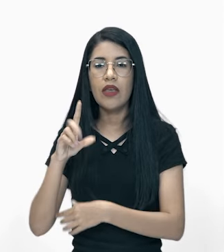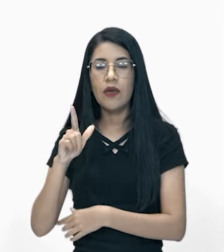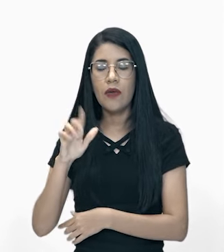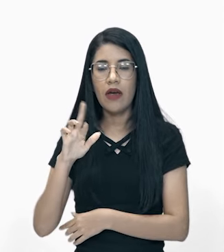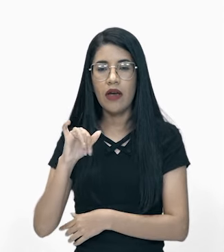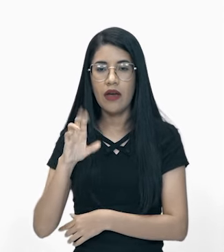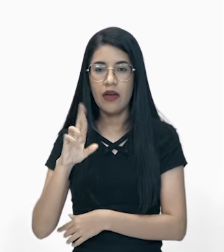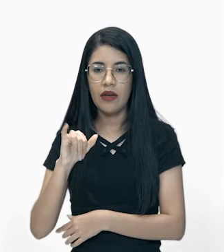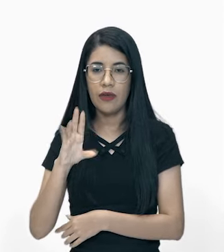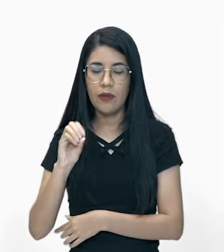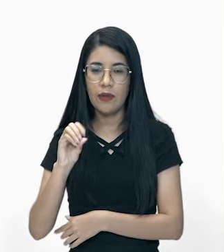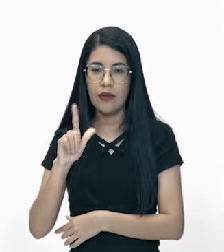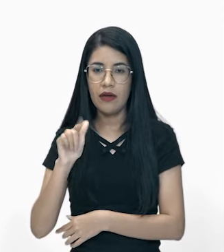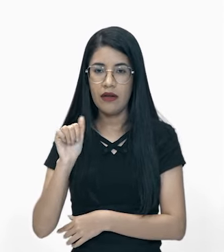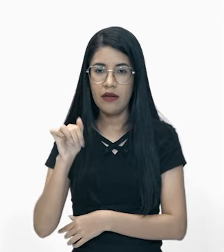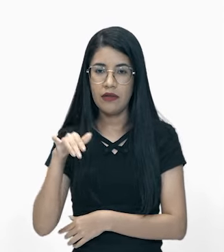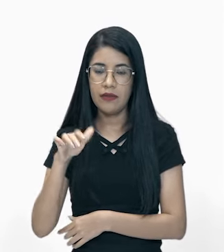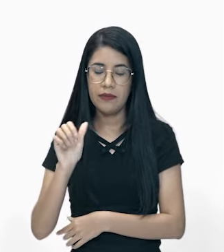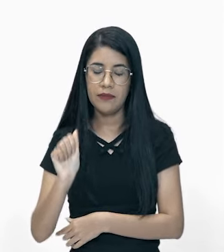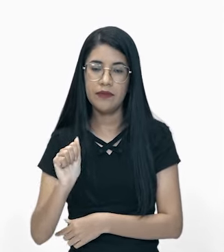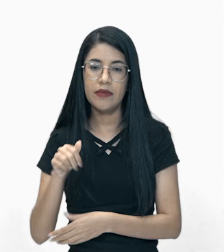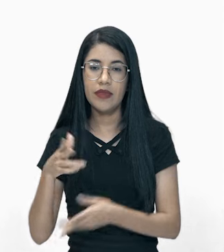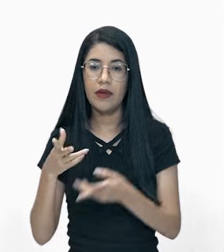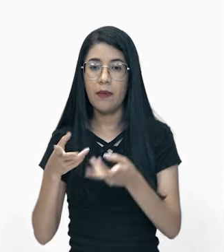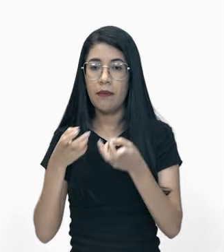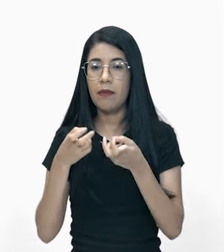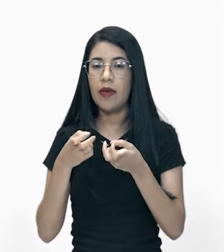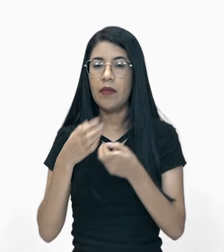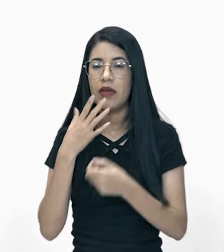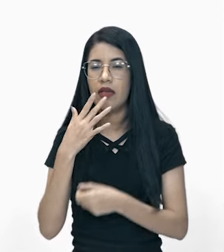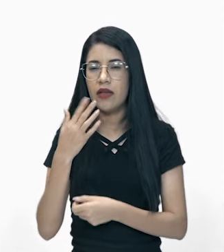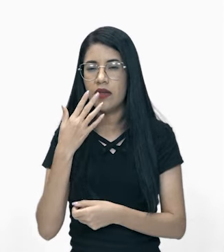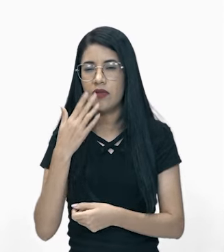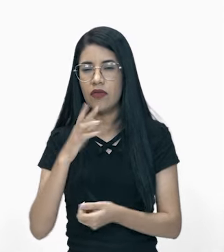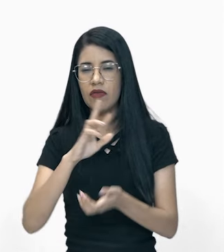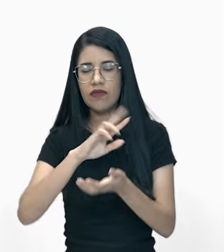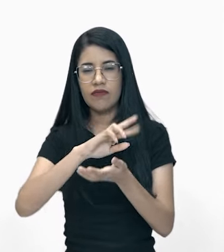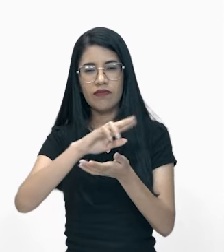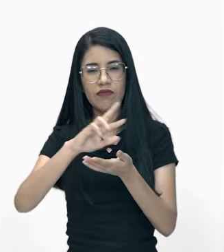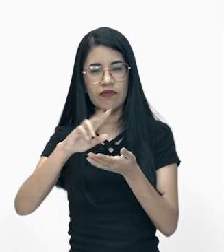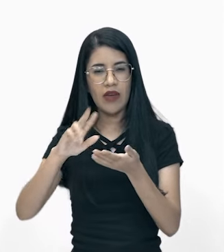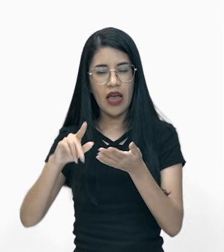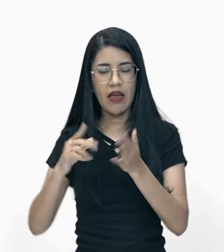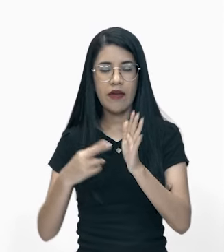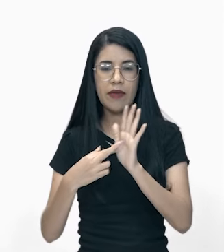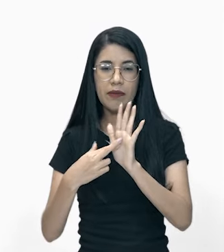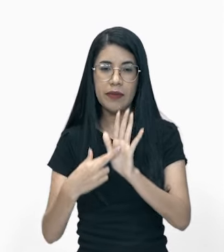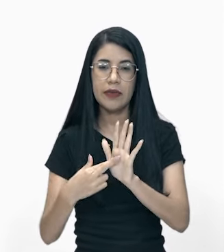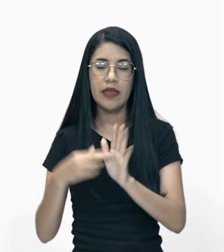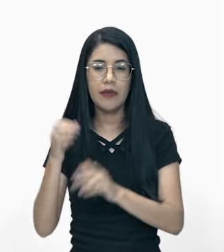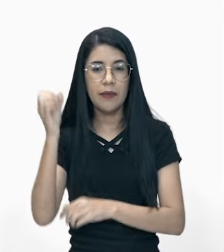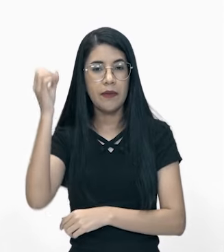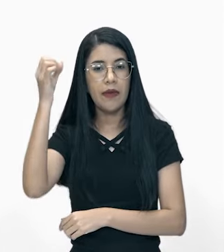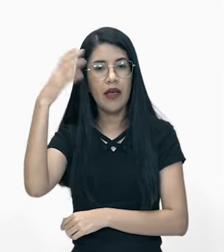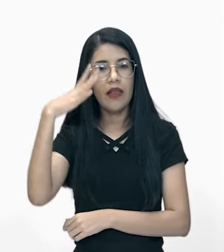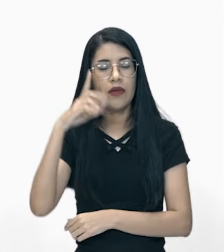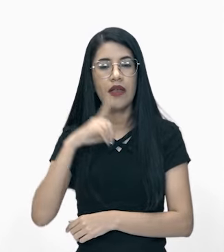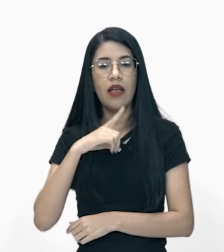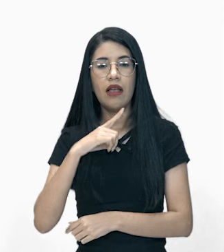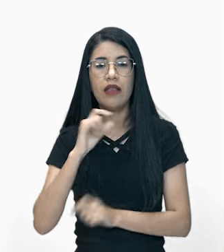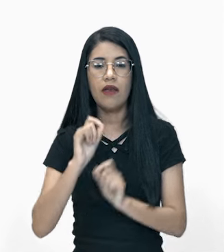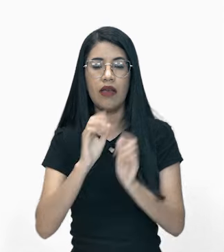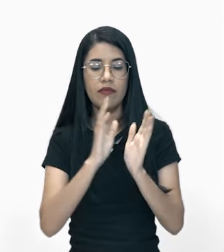que dentro das cores que representam a luz visível, nós temos em ordem